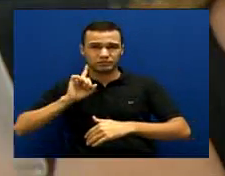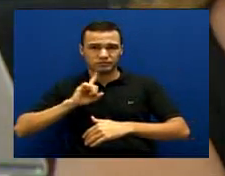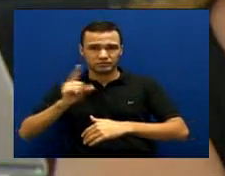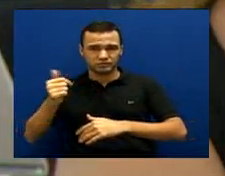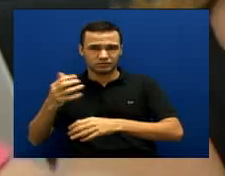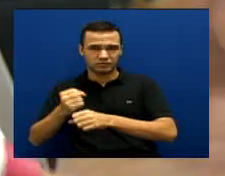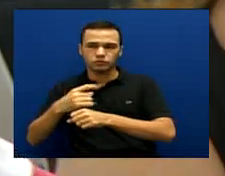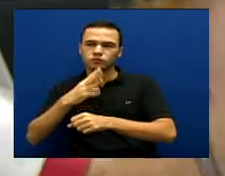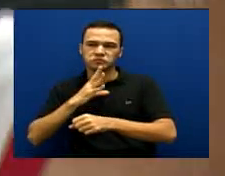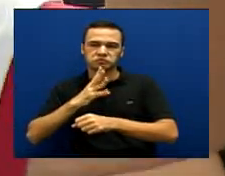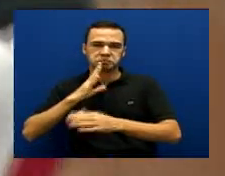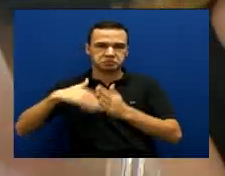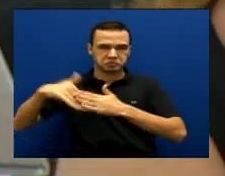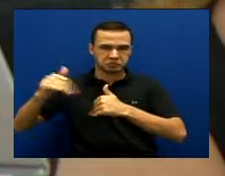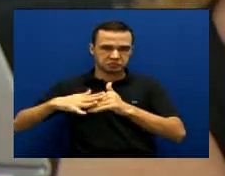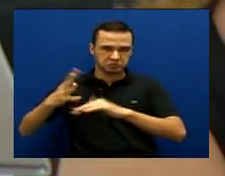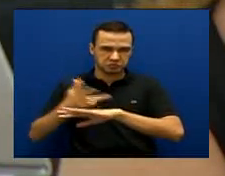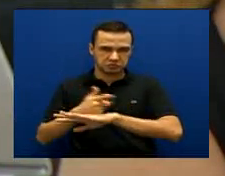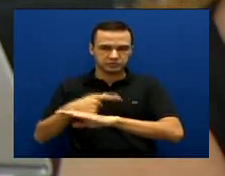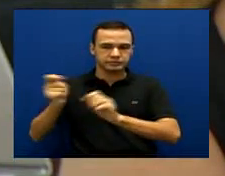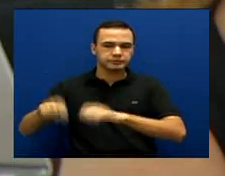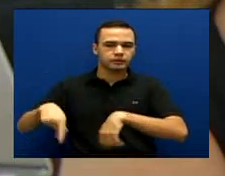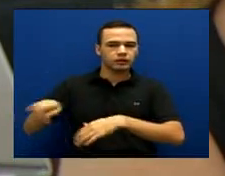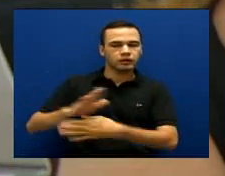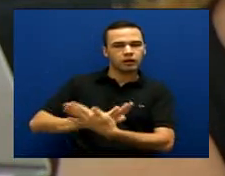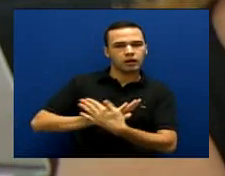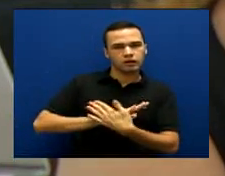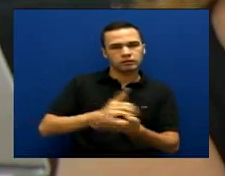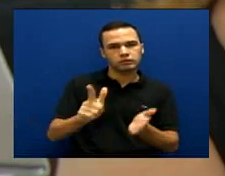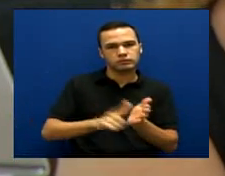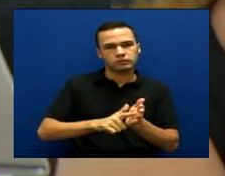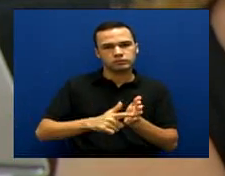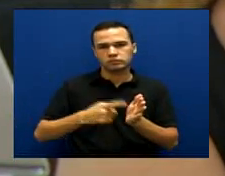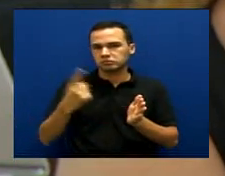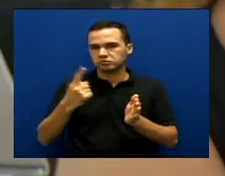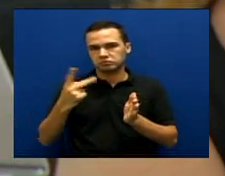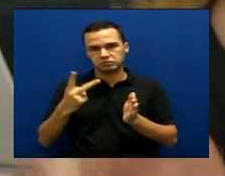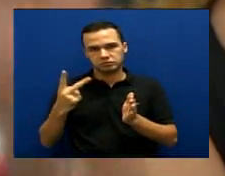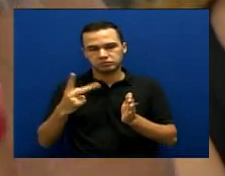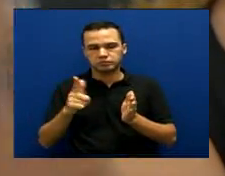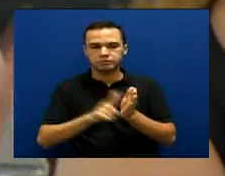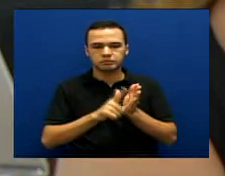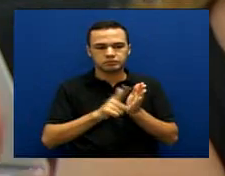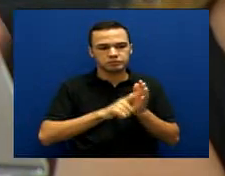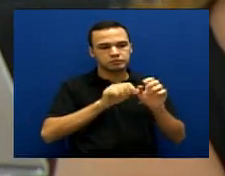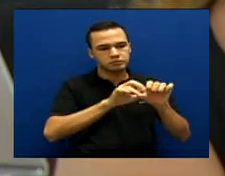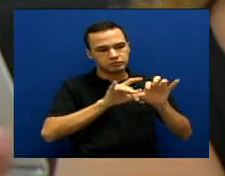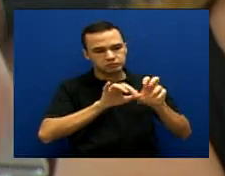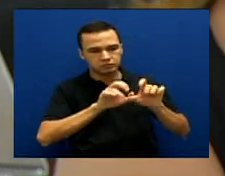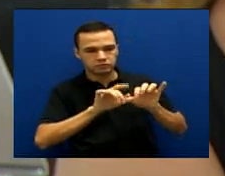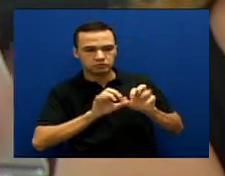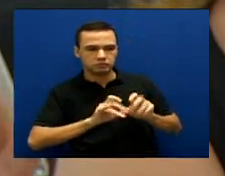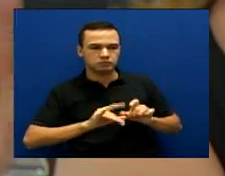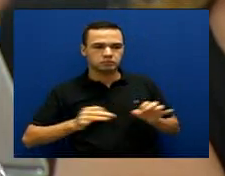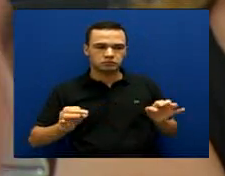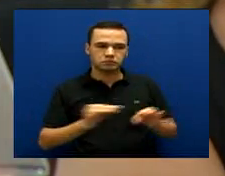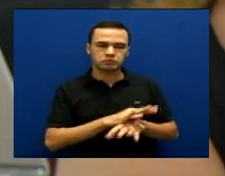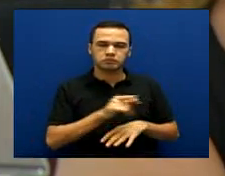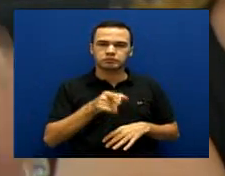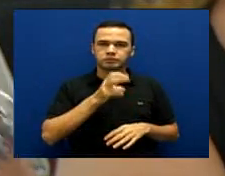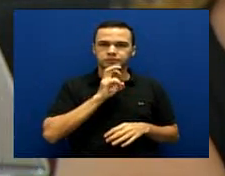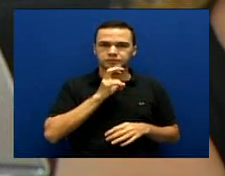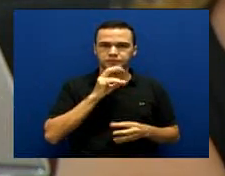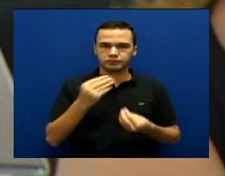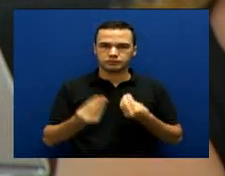que está mais atualizado e organiza uma folha de papel tem que vir duas folhas que dão o retrato da cidade